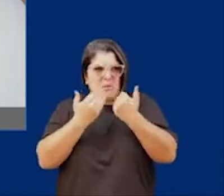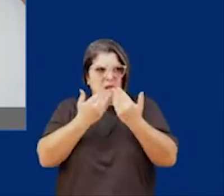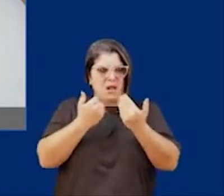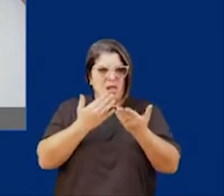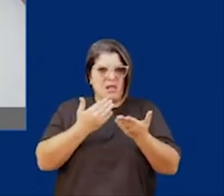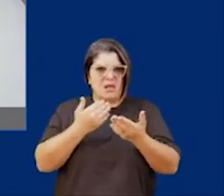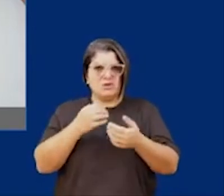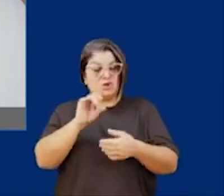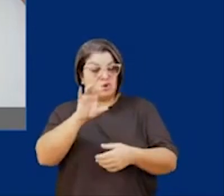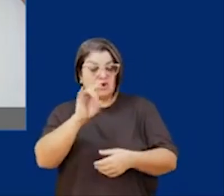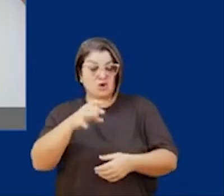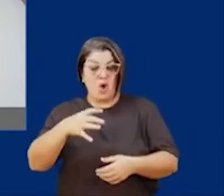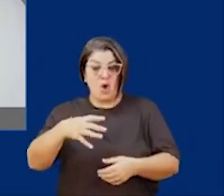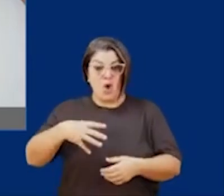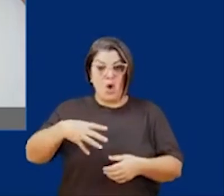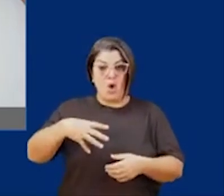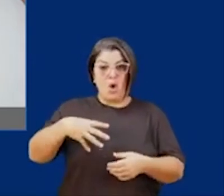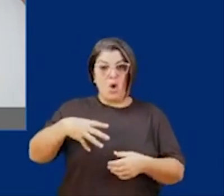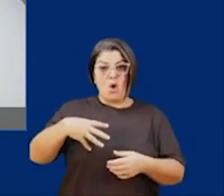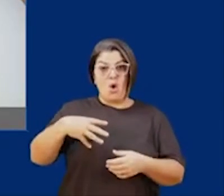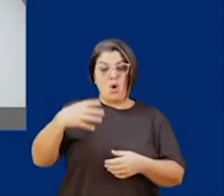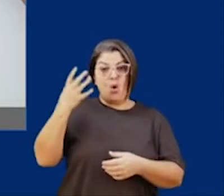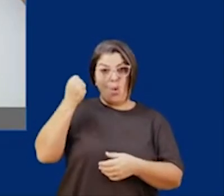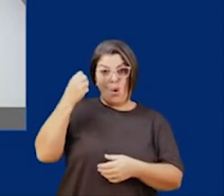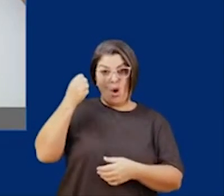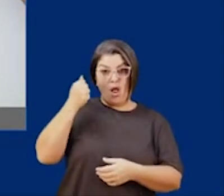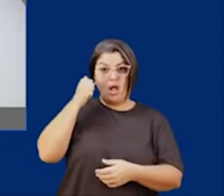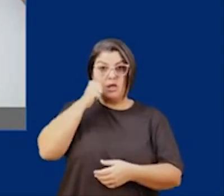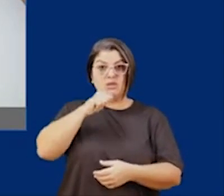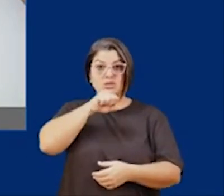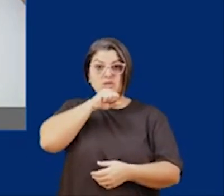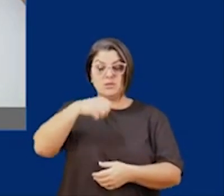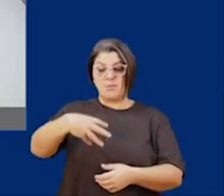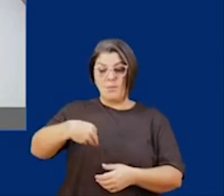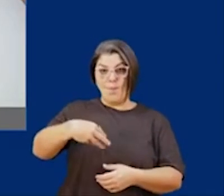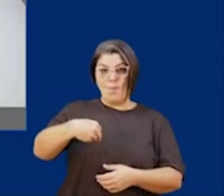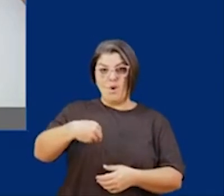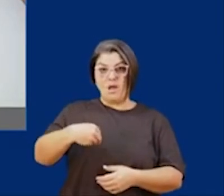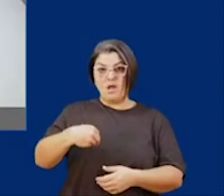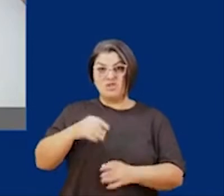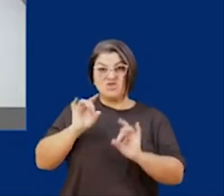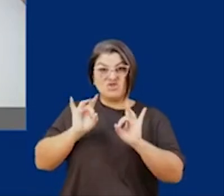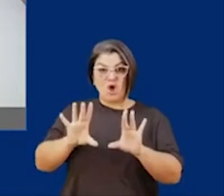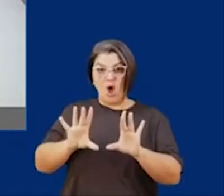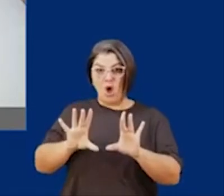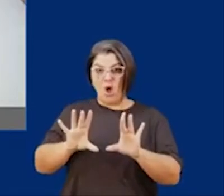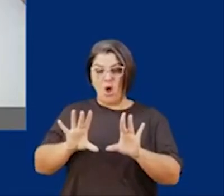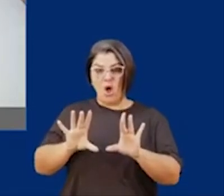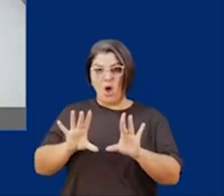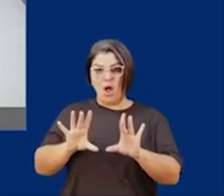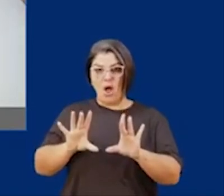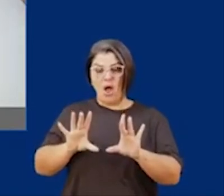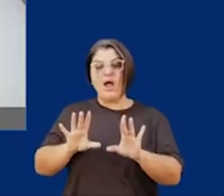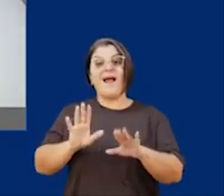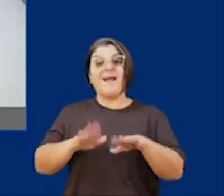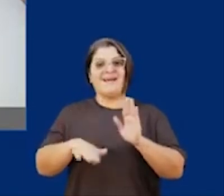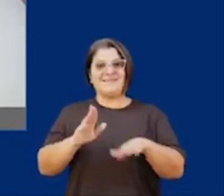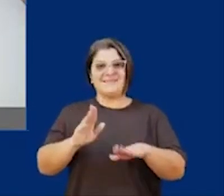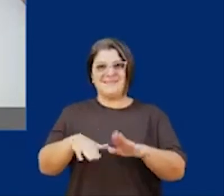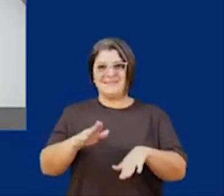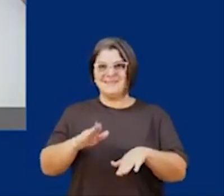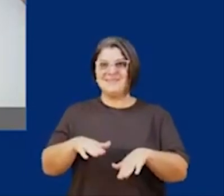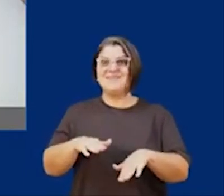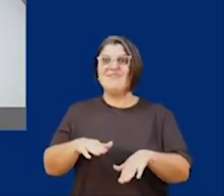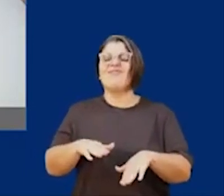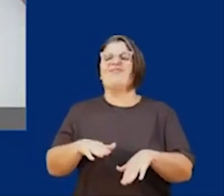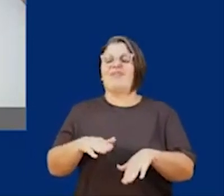leite exclusivamente. Às vezes a criança tem aleitamento exclusivo, né, e isso acontece através do leite materno, como você está falando. Então a mãe tem que mudar a alimentação